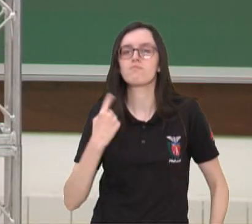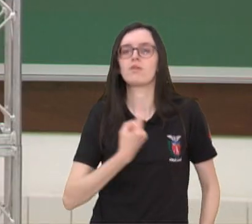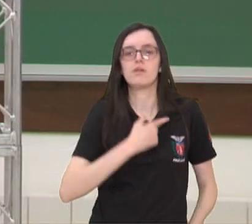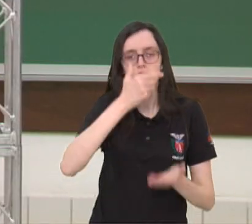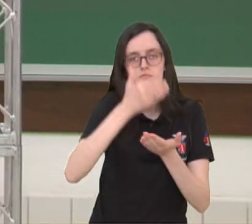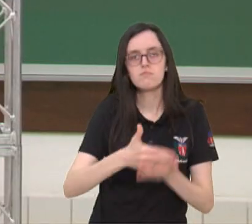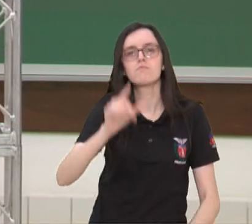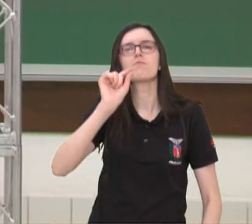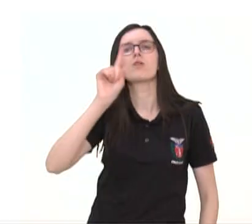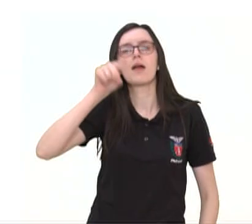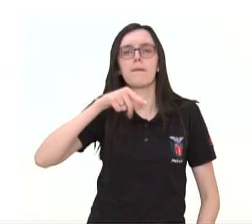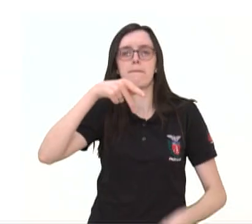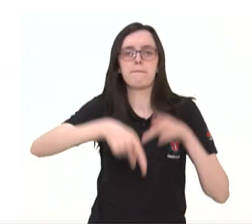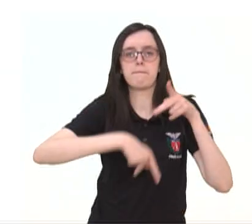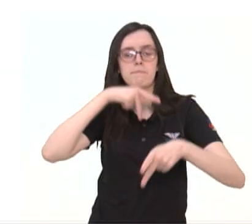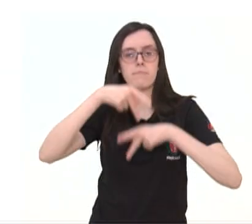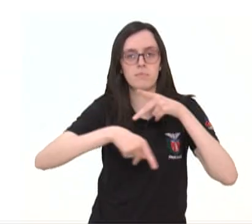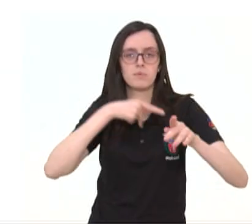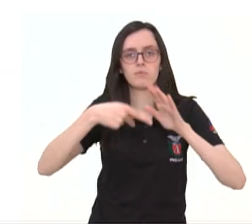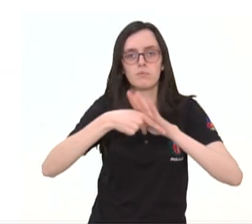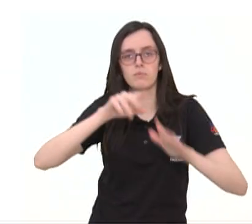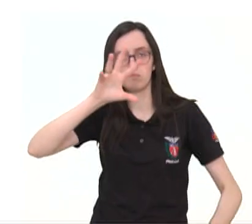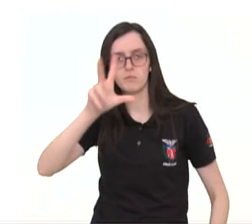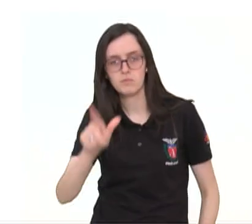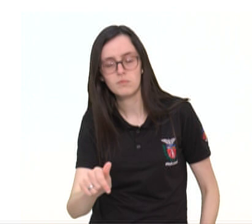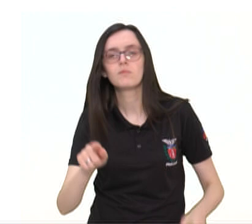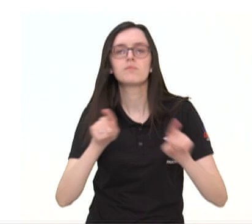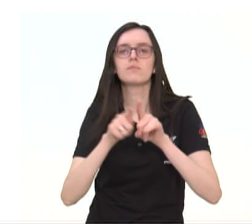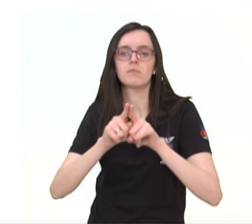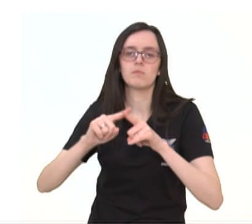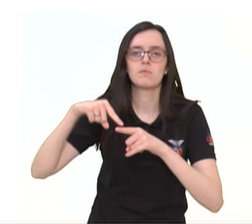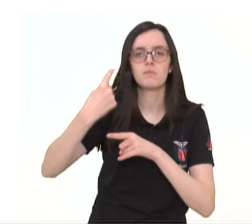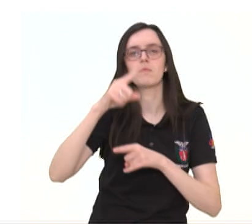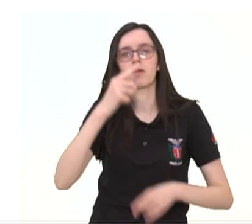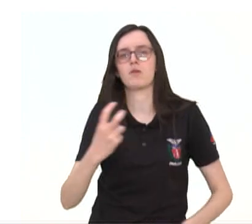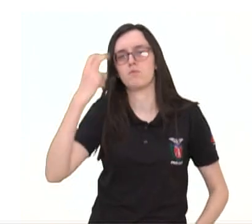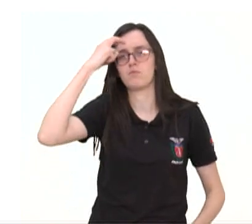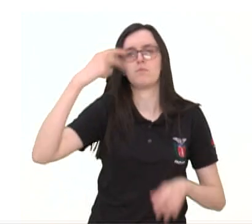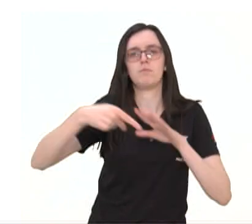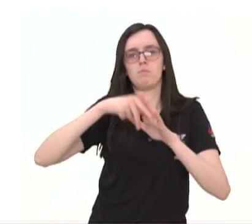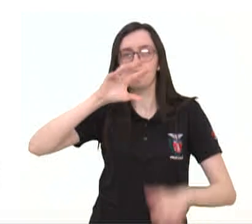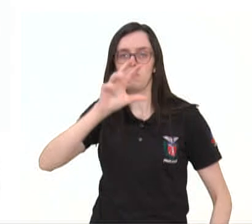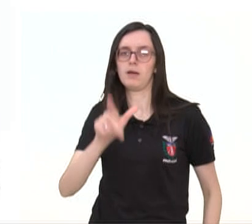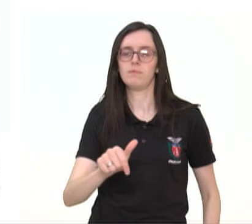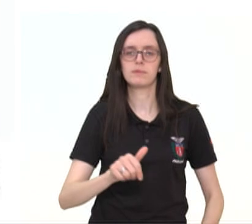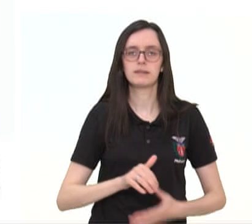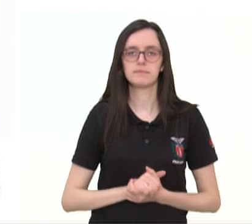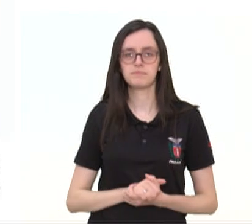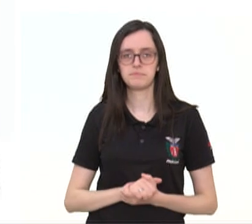aí os povos nativos africanos e depois um pouquinho da cultura africana.